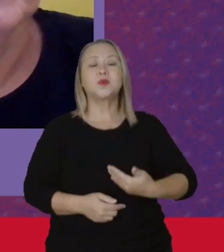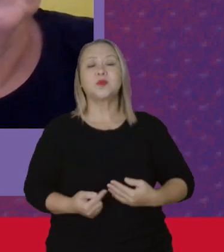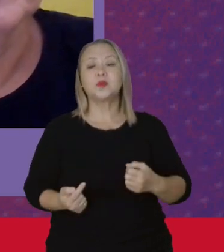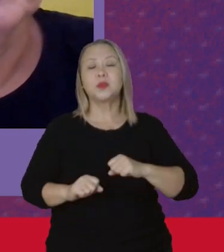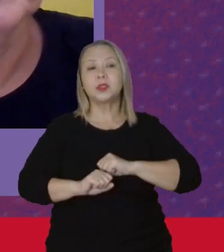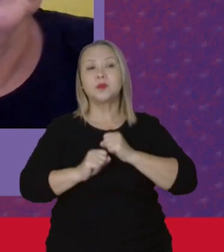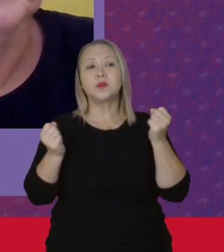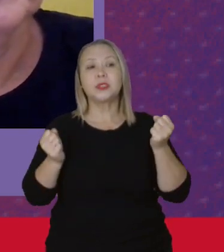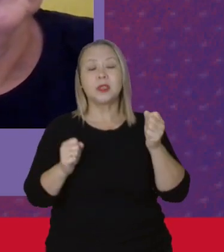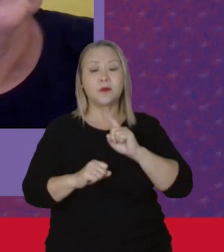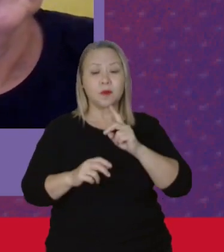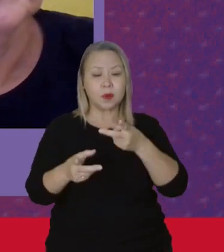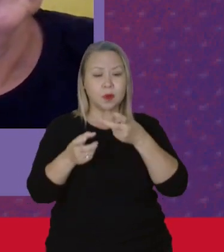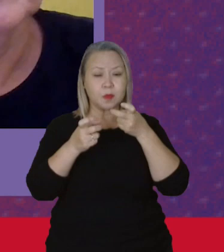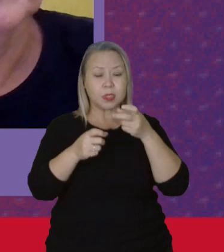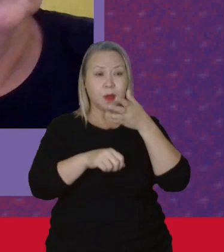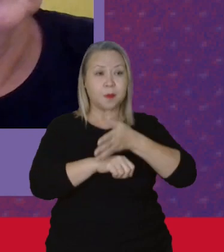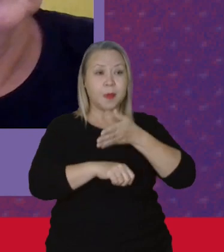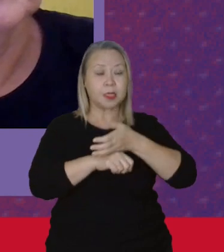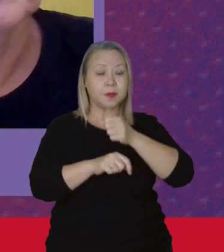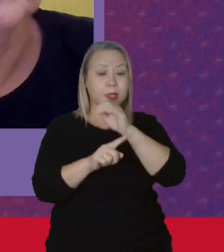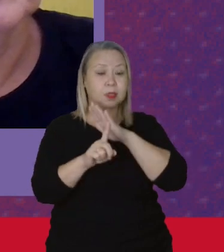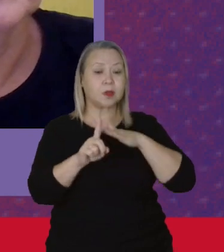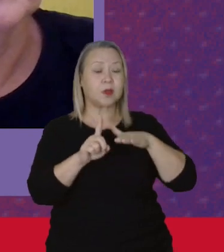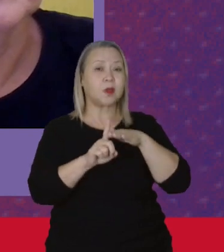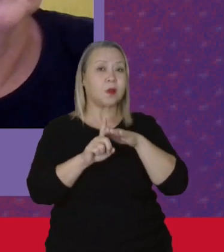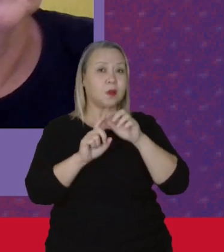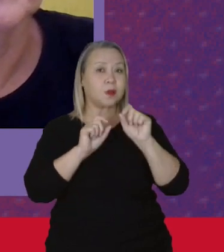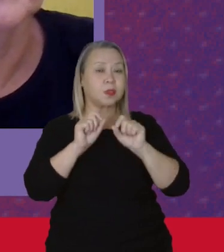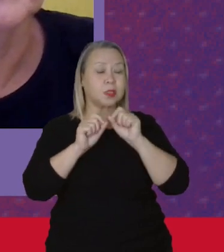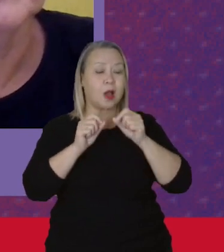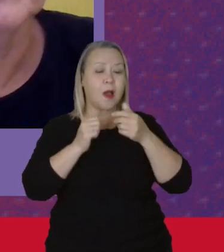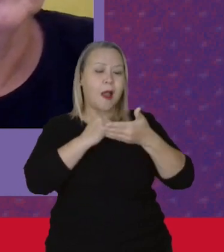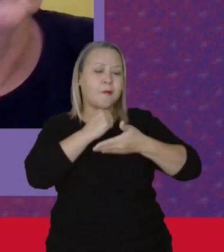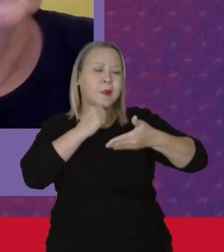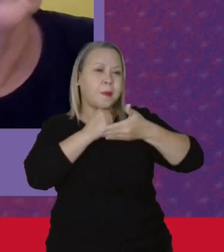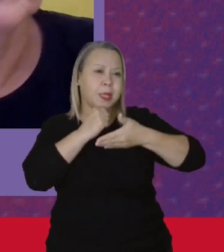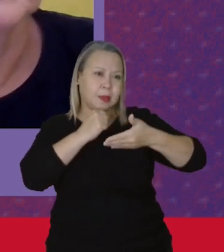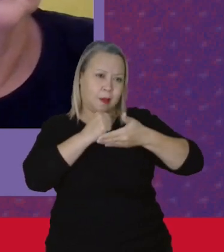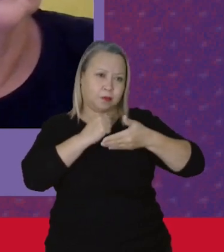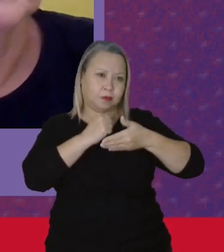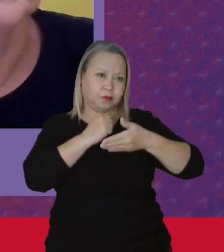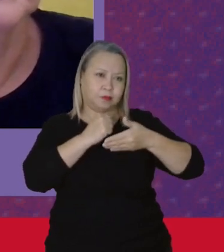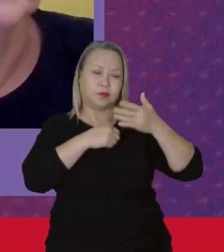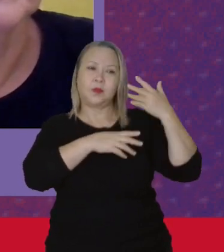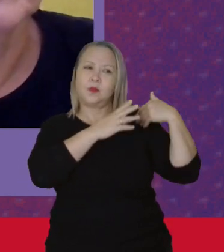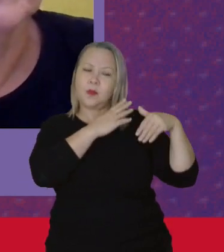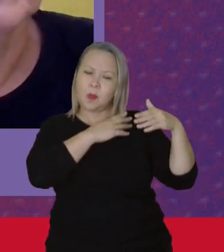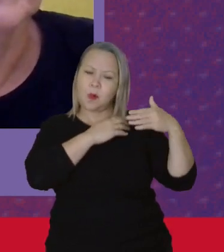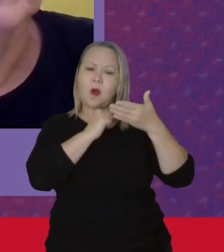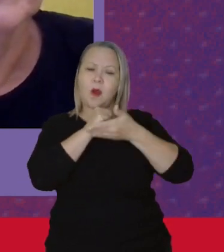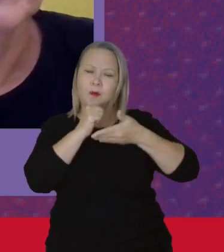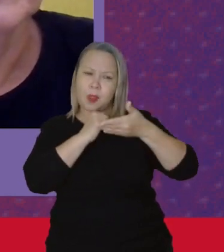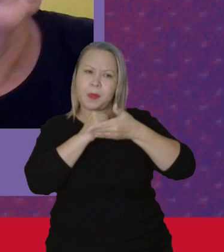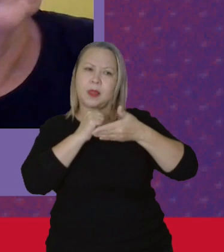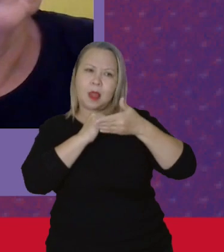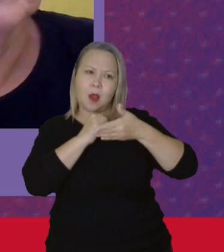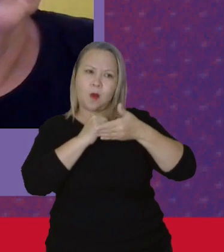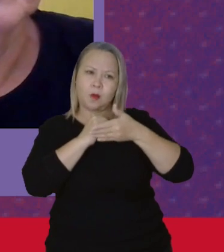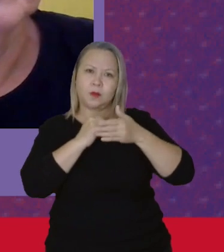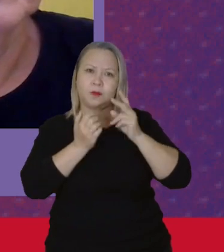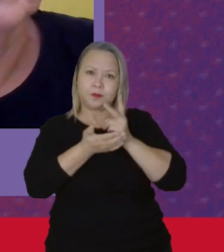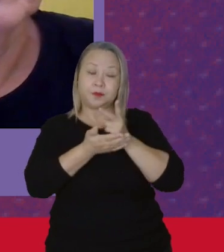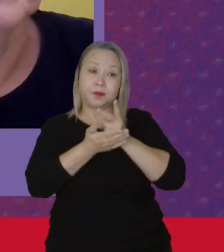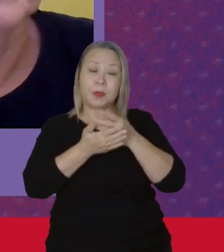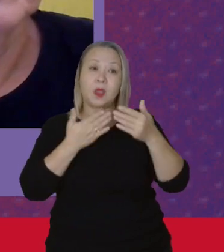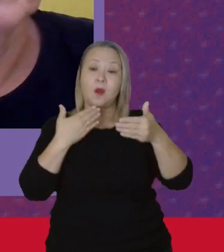não notar que a participação social foi e é fundamental, né? E eu queria, então, que a gente conversar